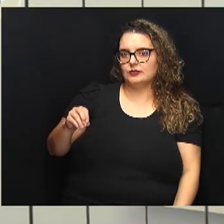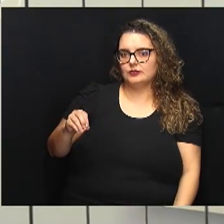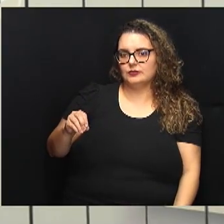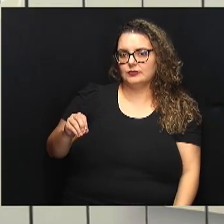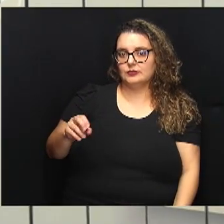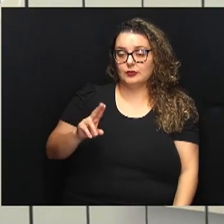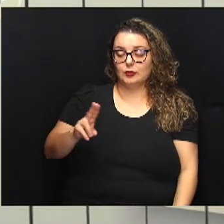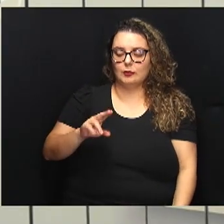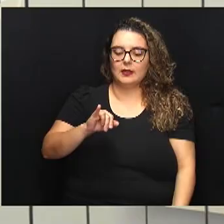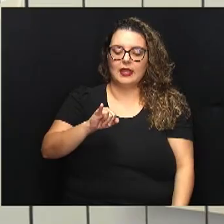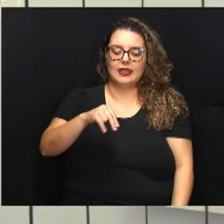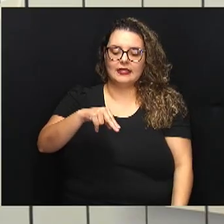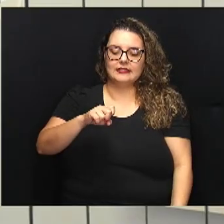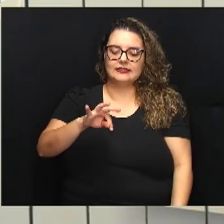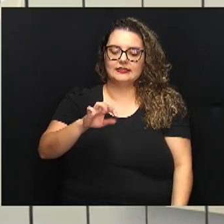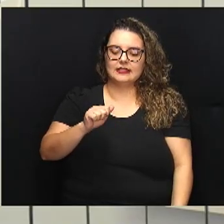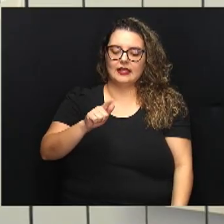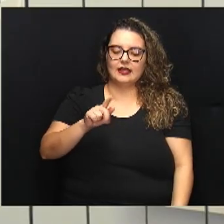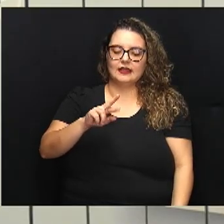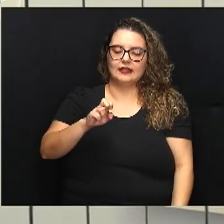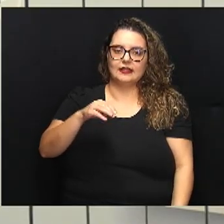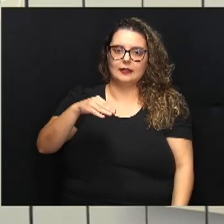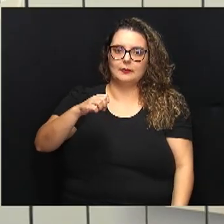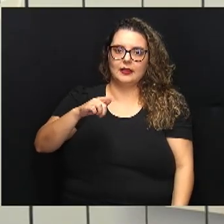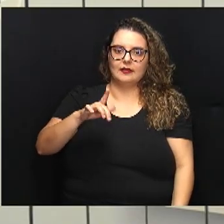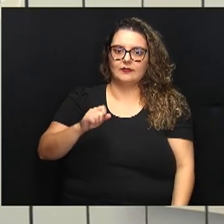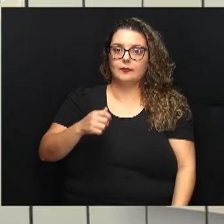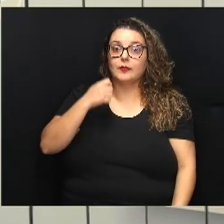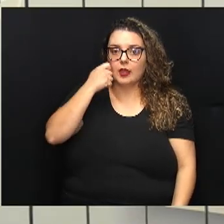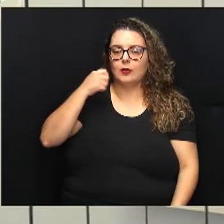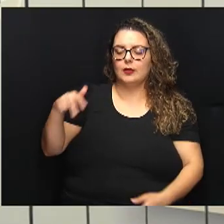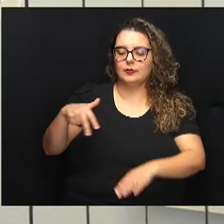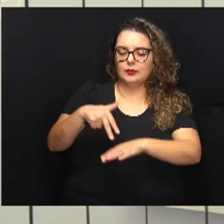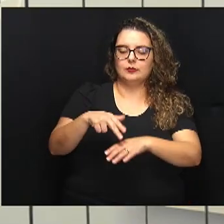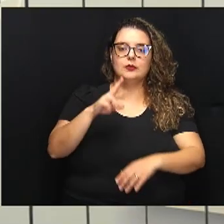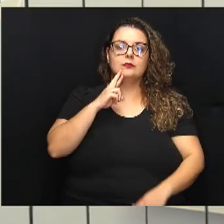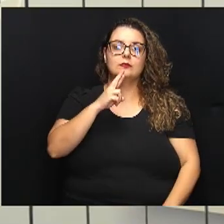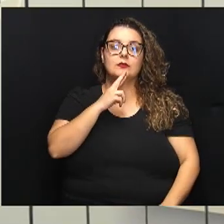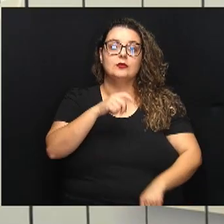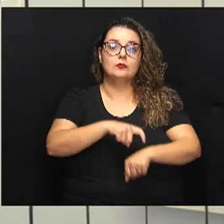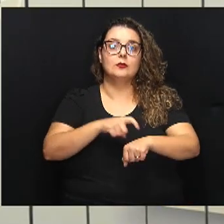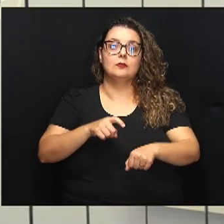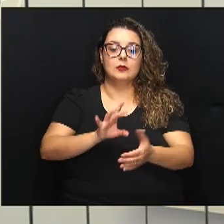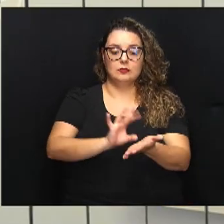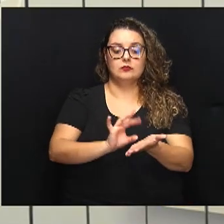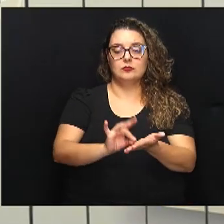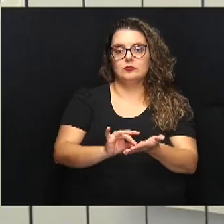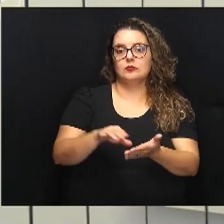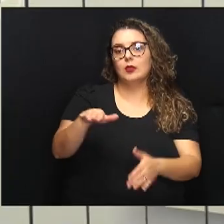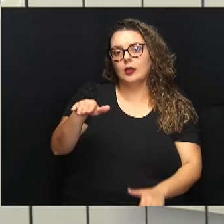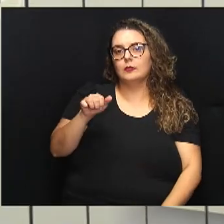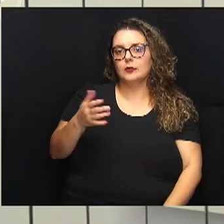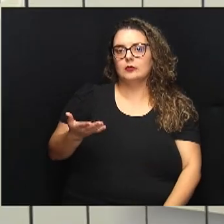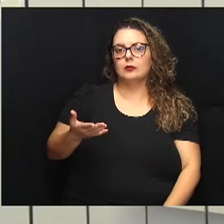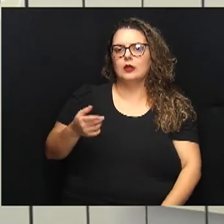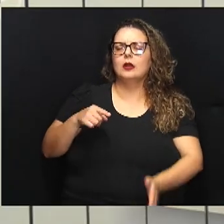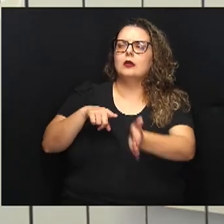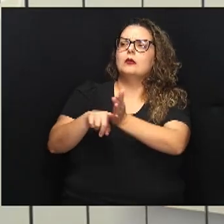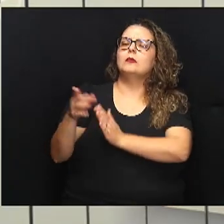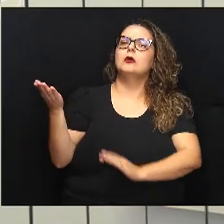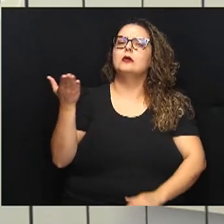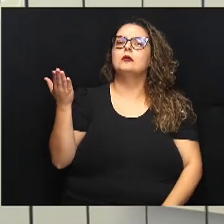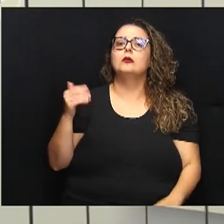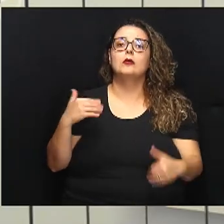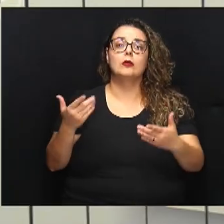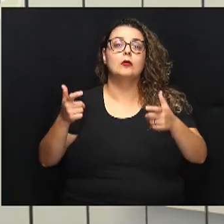assim, o ator ele tá num restaurante e aí na hora de pedir o prato, ele faz questionamentos ao garçom. Qual é o